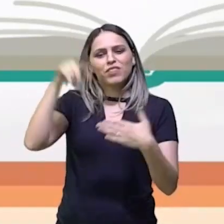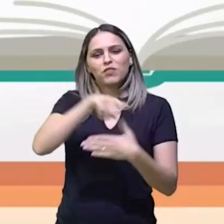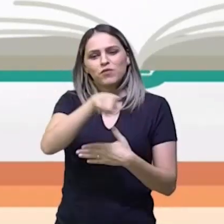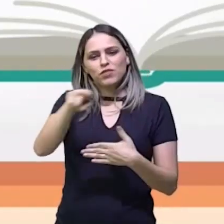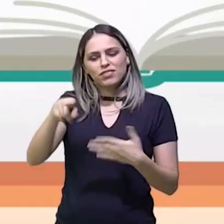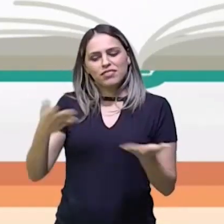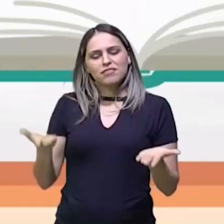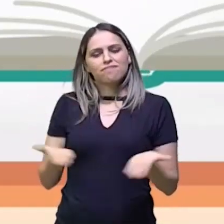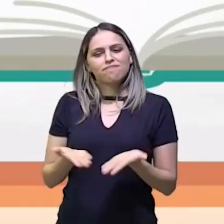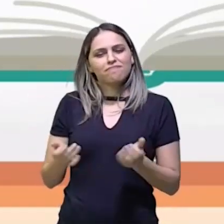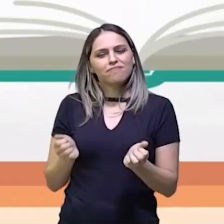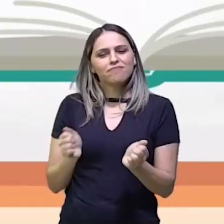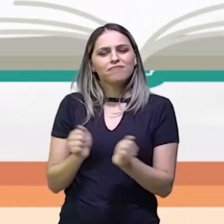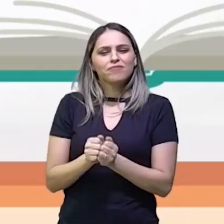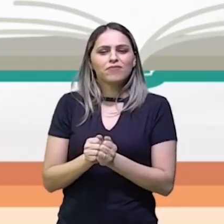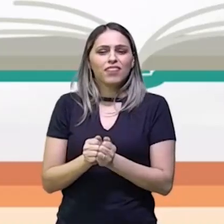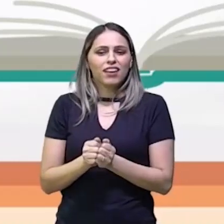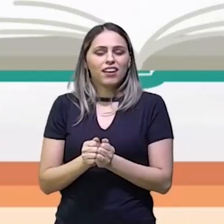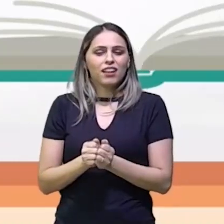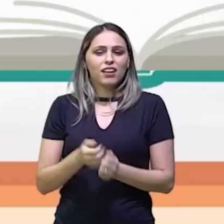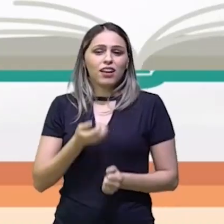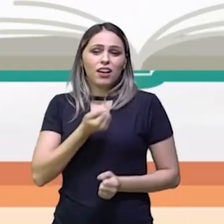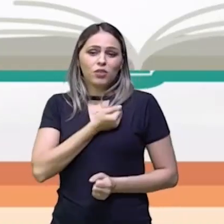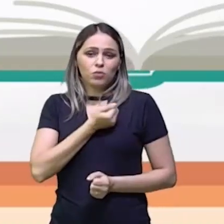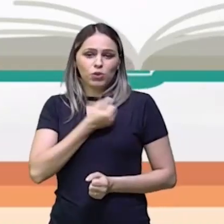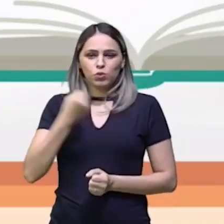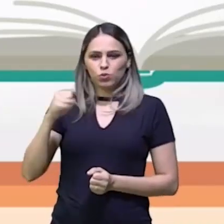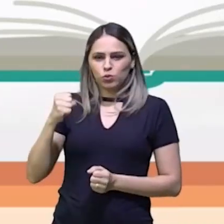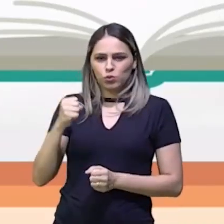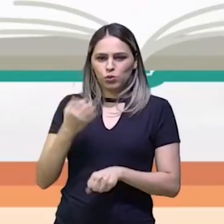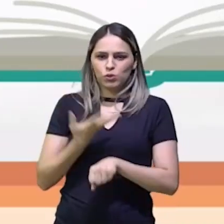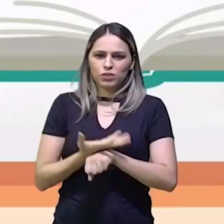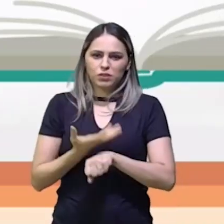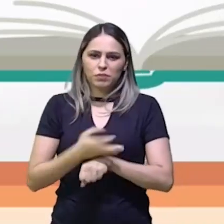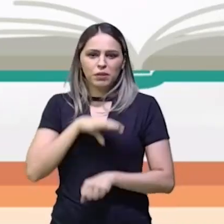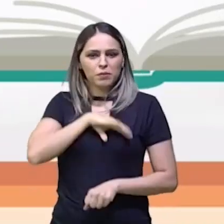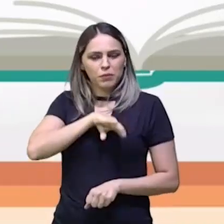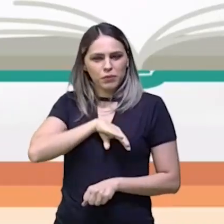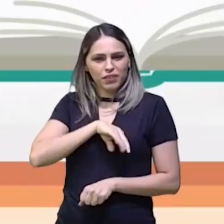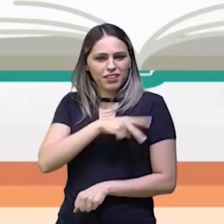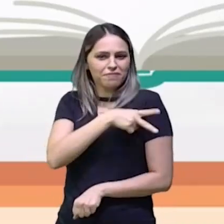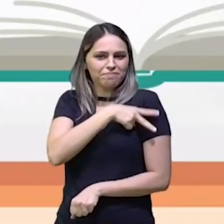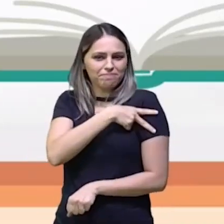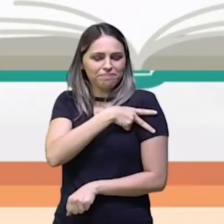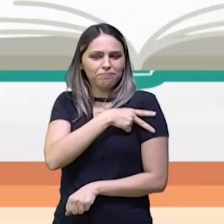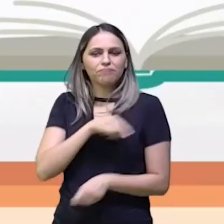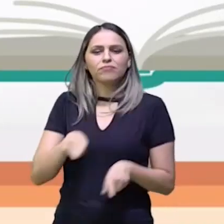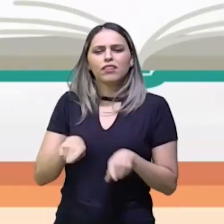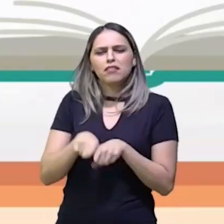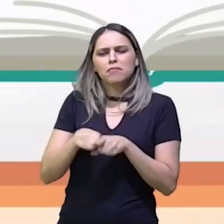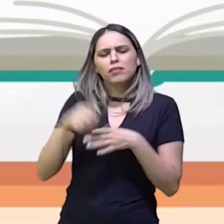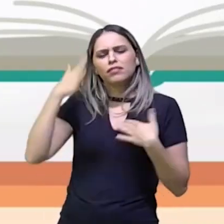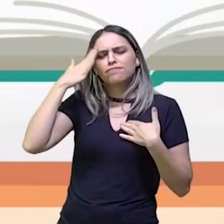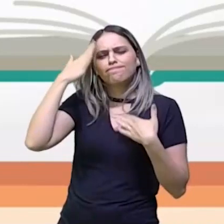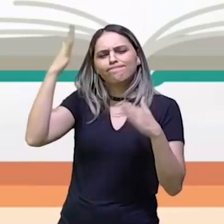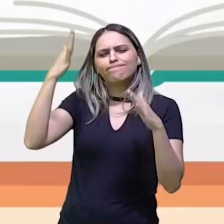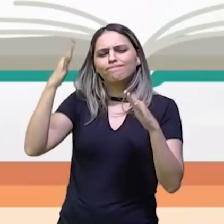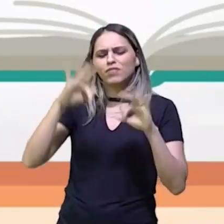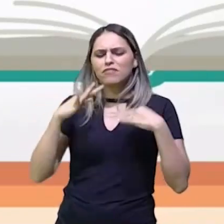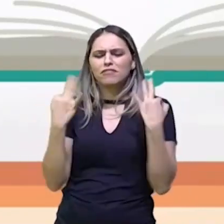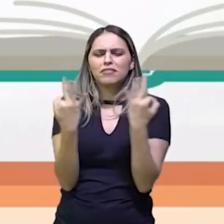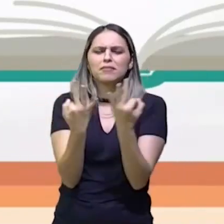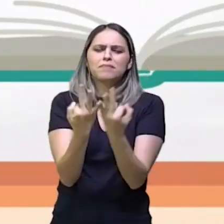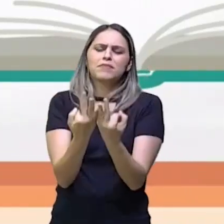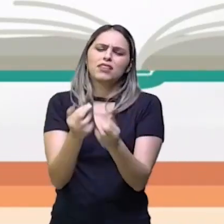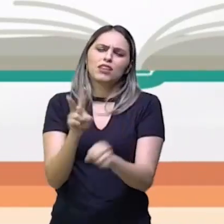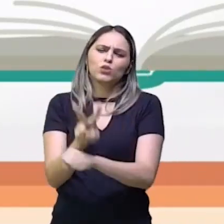mais uma aula, nossa aula 8 de língua portuguesa do segundo ano. Gostaria também de agradecer aos pais que estão ajudando as